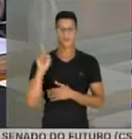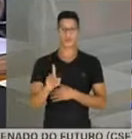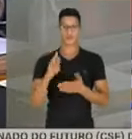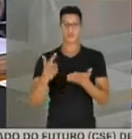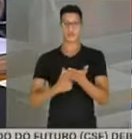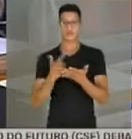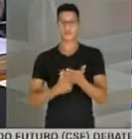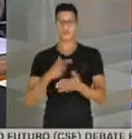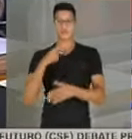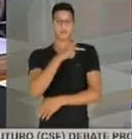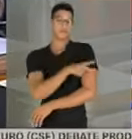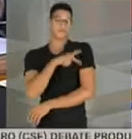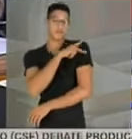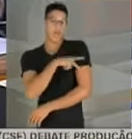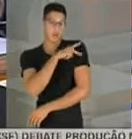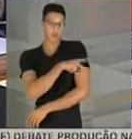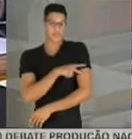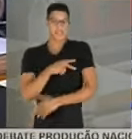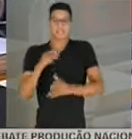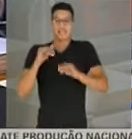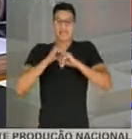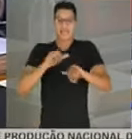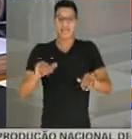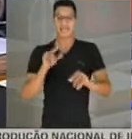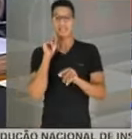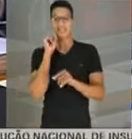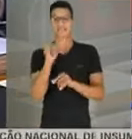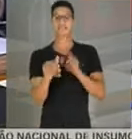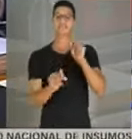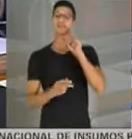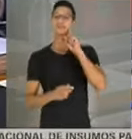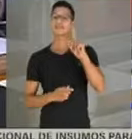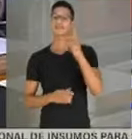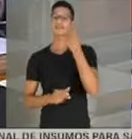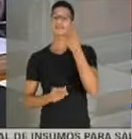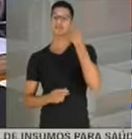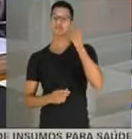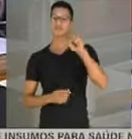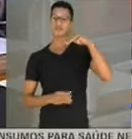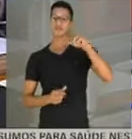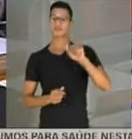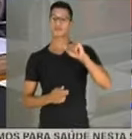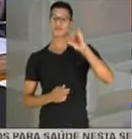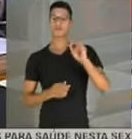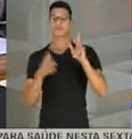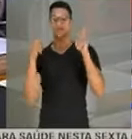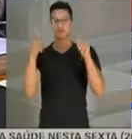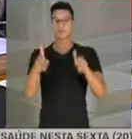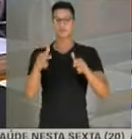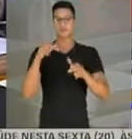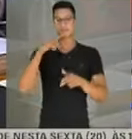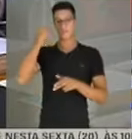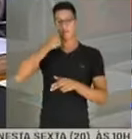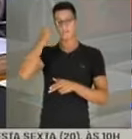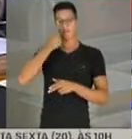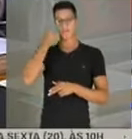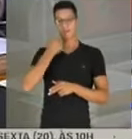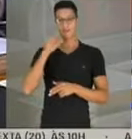revista Piauí, enxerida, e diz o seguinte, que no dia 28 de maio de 2020, conforme o